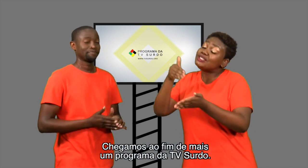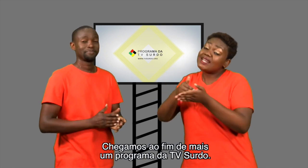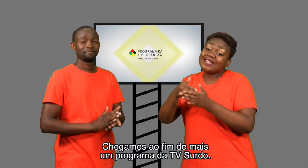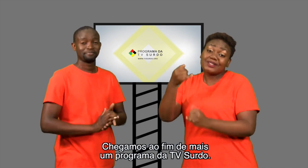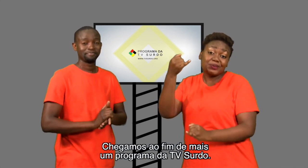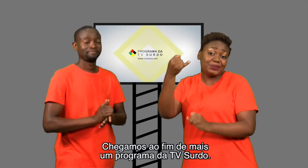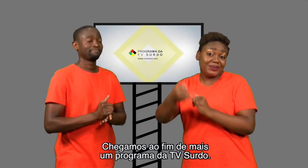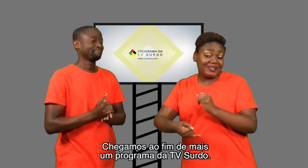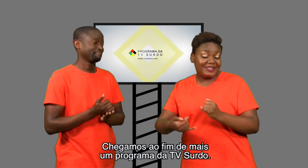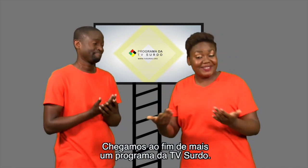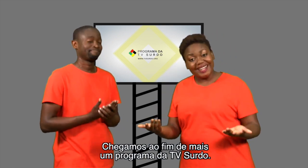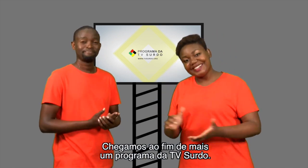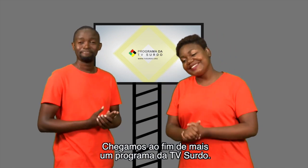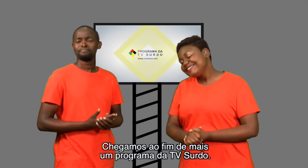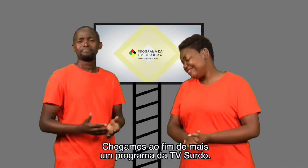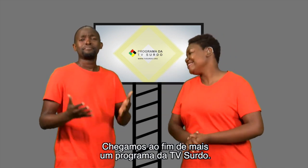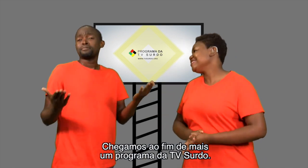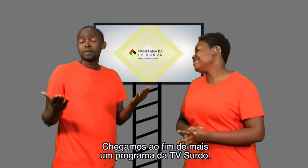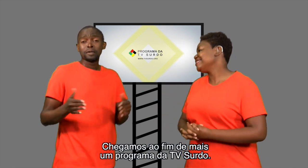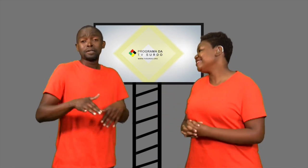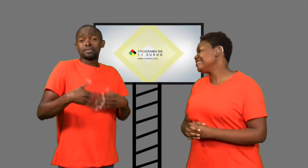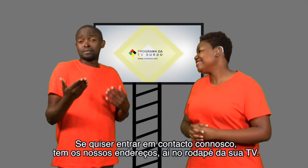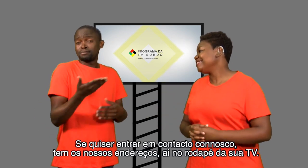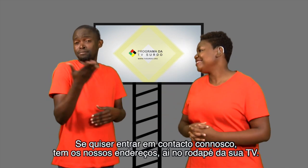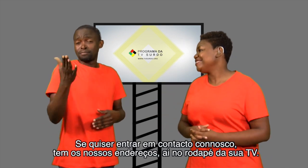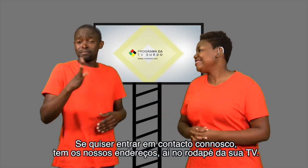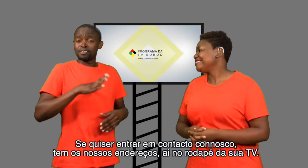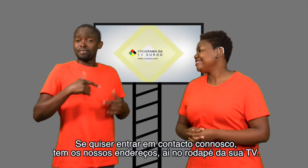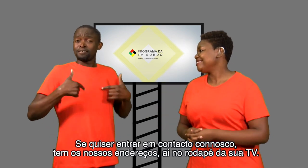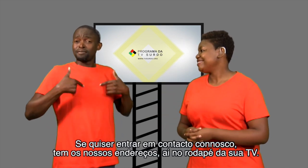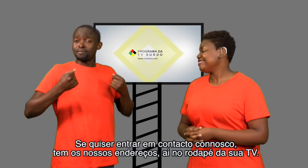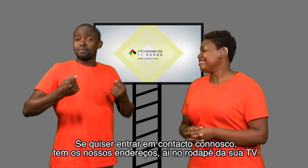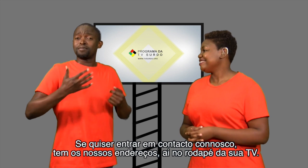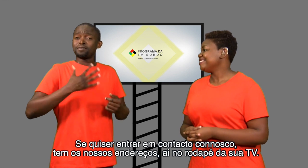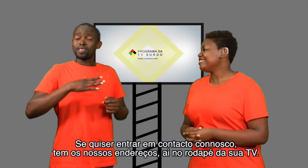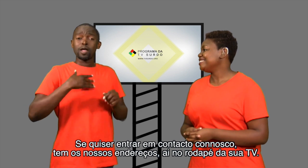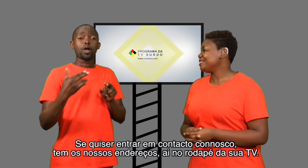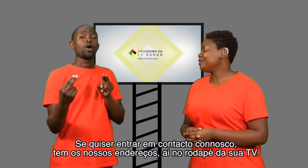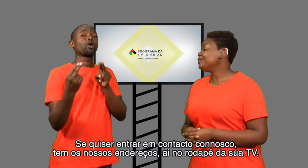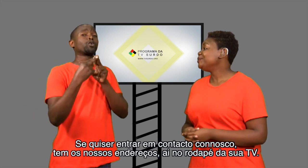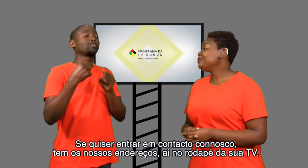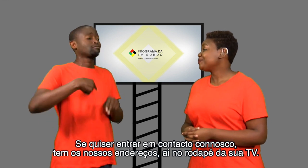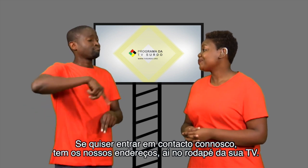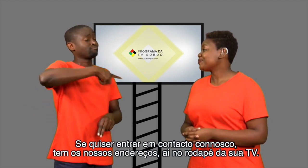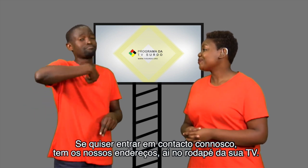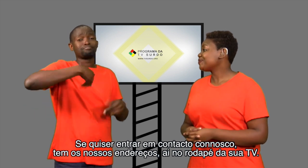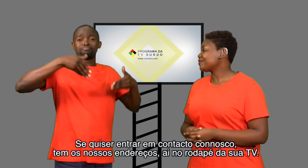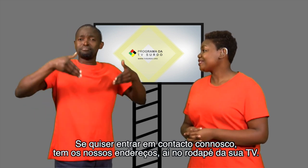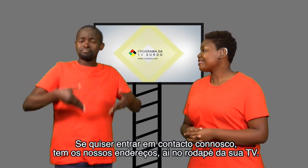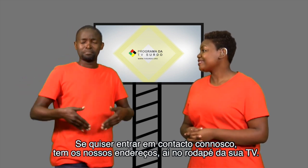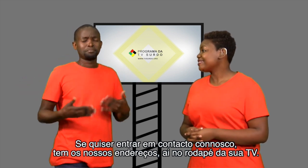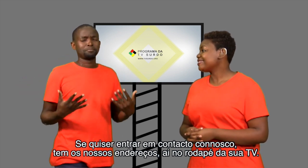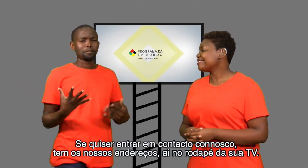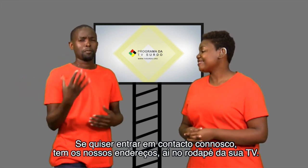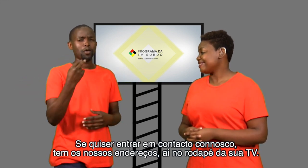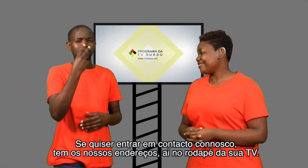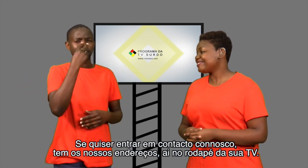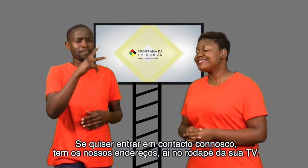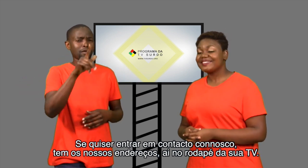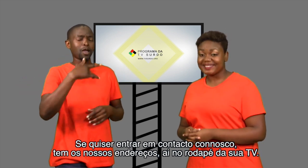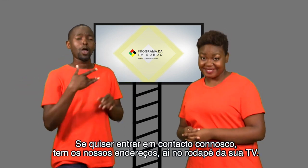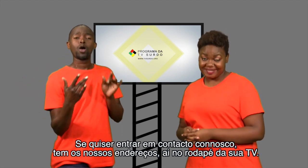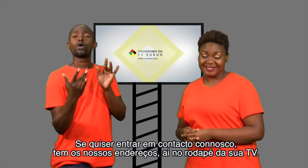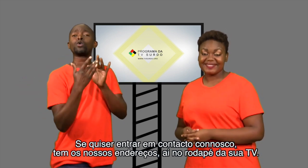BASQUETEBOL VOLLEYBOL quiser entrar em contato conosco, tem os nossos endereços aí,